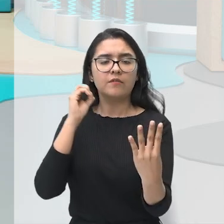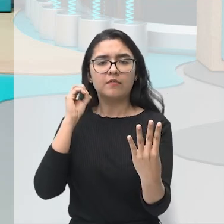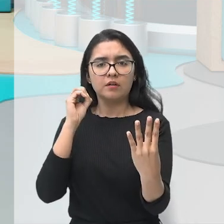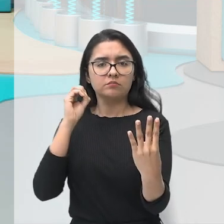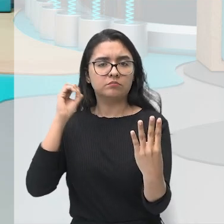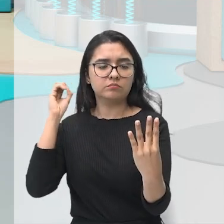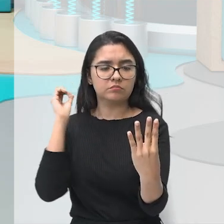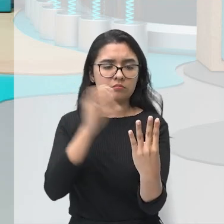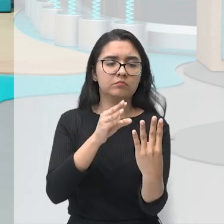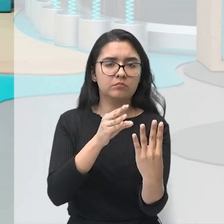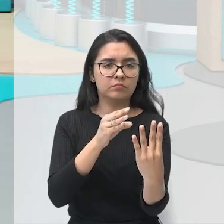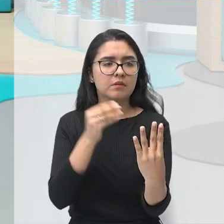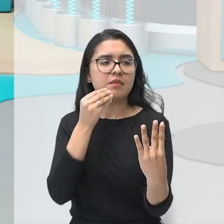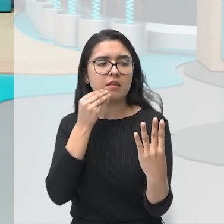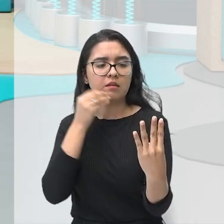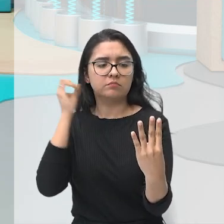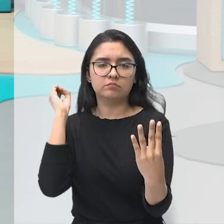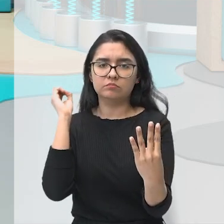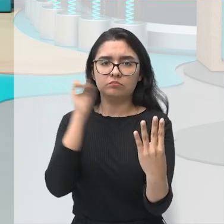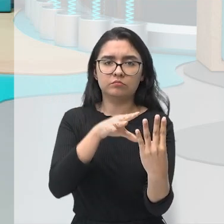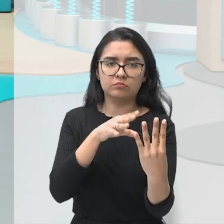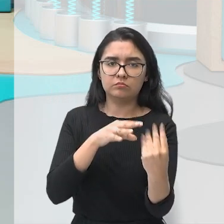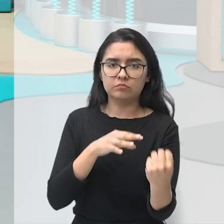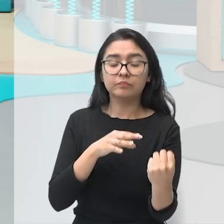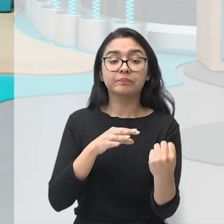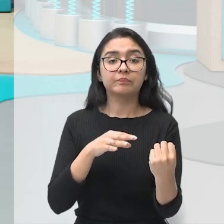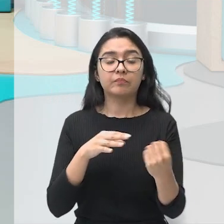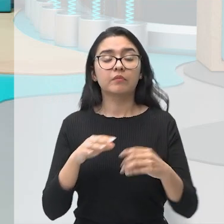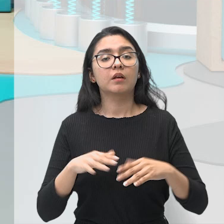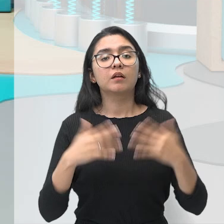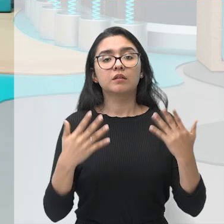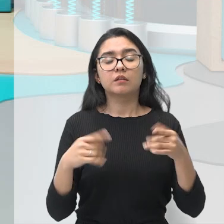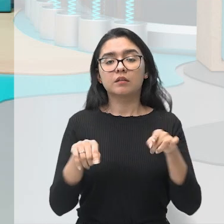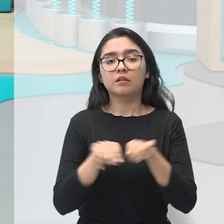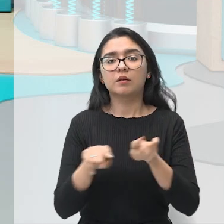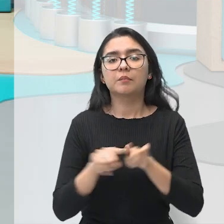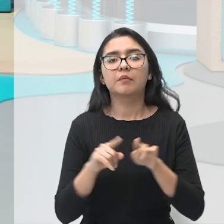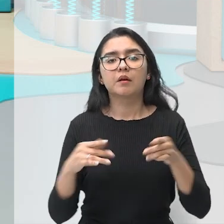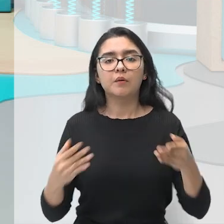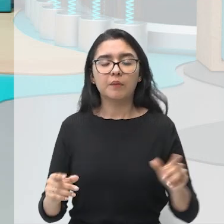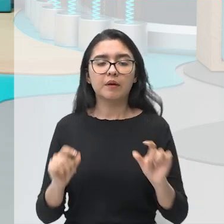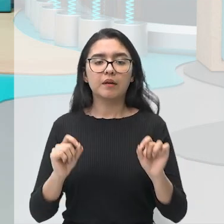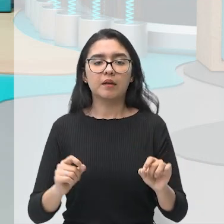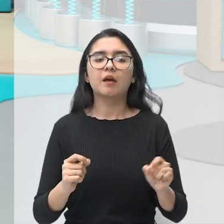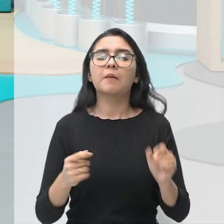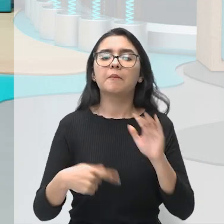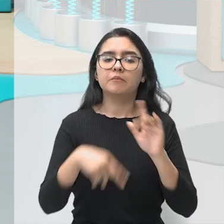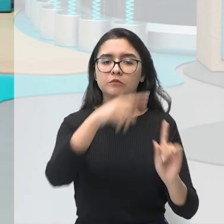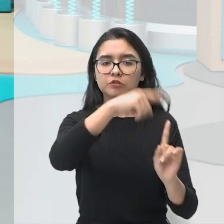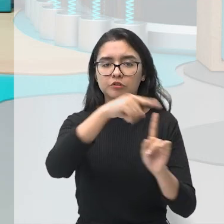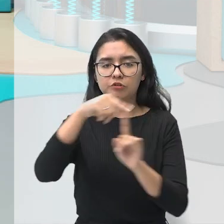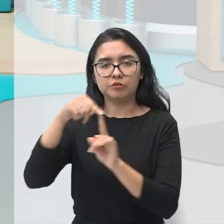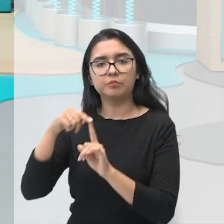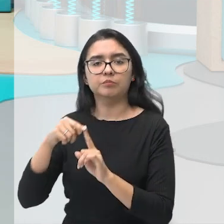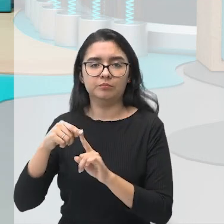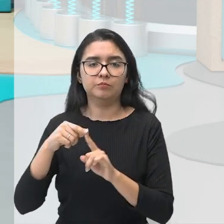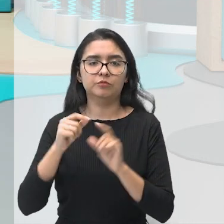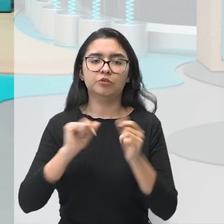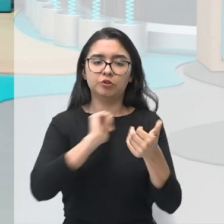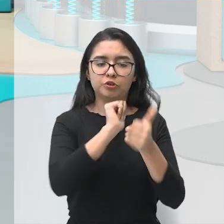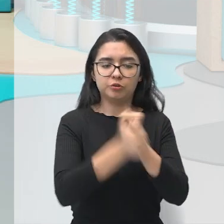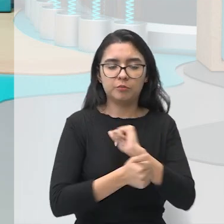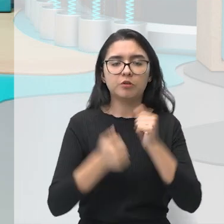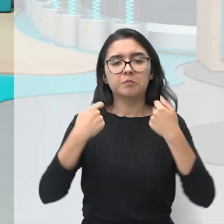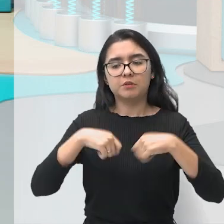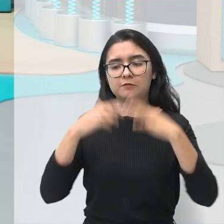tentando acertar os objetos. Eles lembram muito algumas modalidades aí dos esportes de precisão. Mas